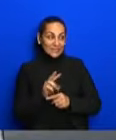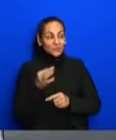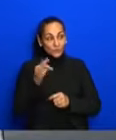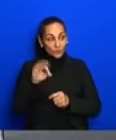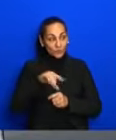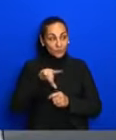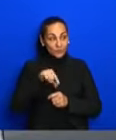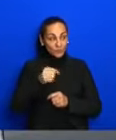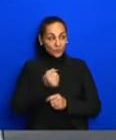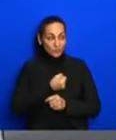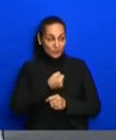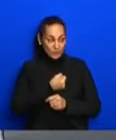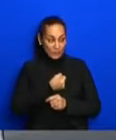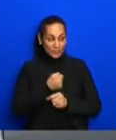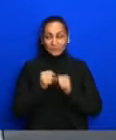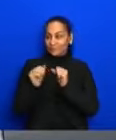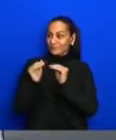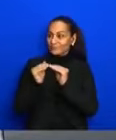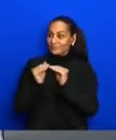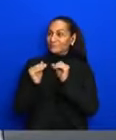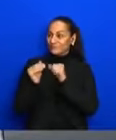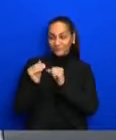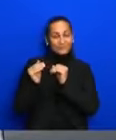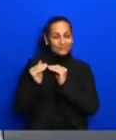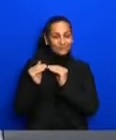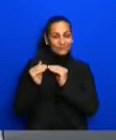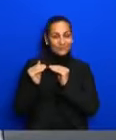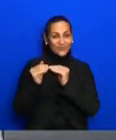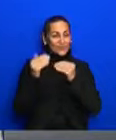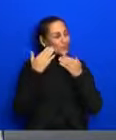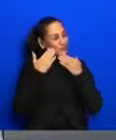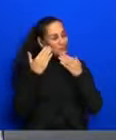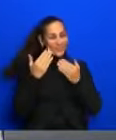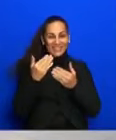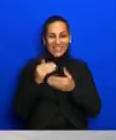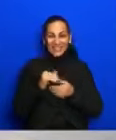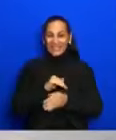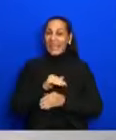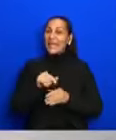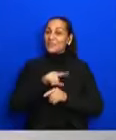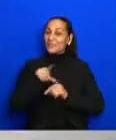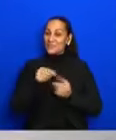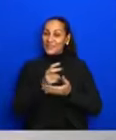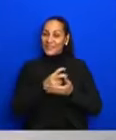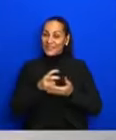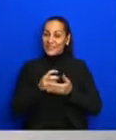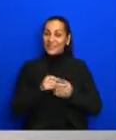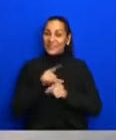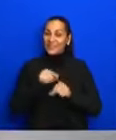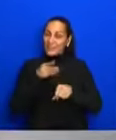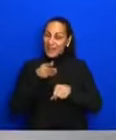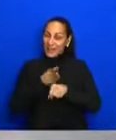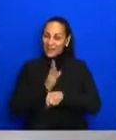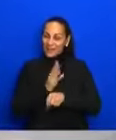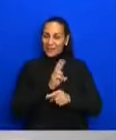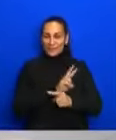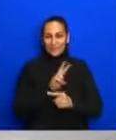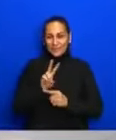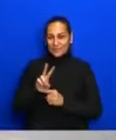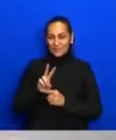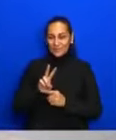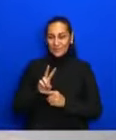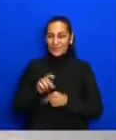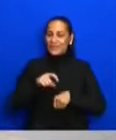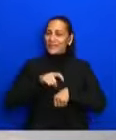auditoras confirmam as dezenas sorteadas? Sim, confirmo. Sim, confirmo. Muito obrigada. Essa foi a Quina, sorteio realizado e validado pelas